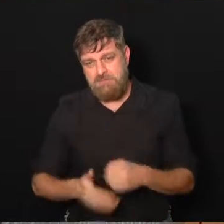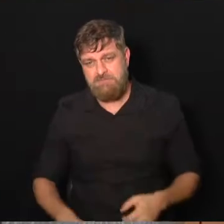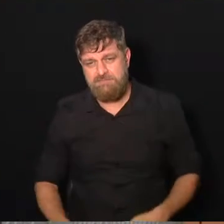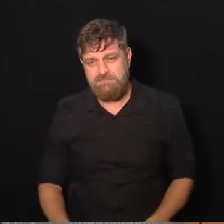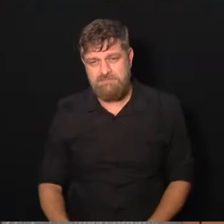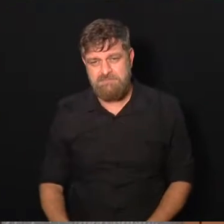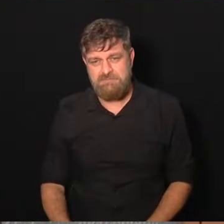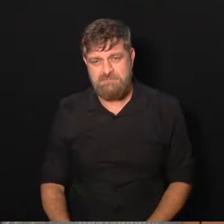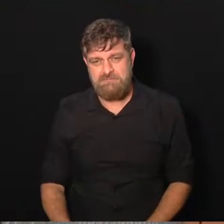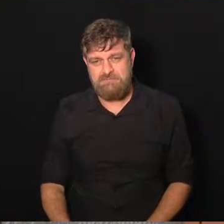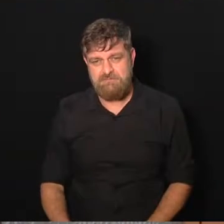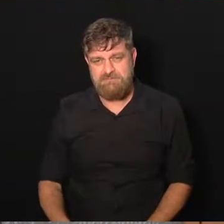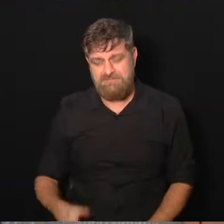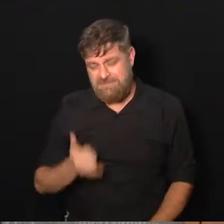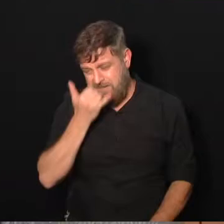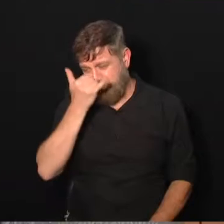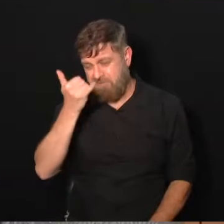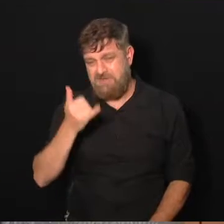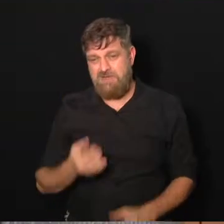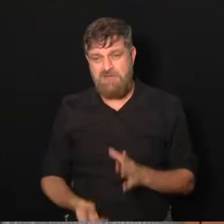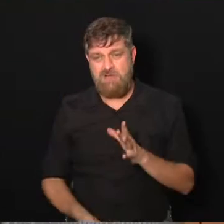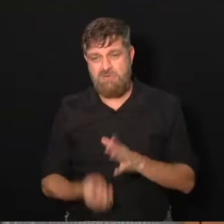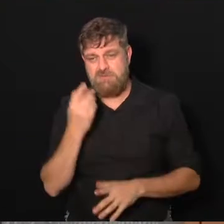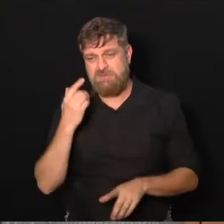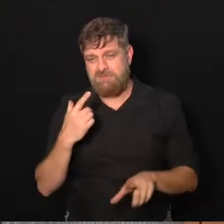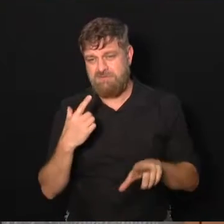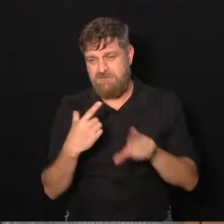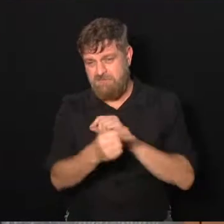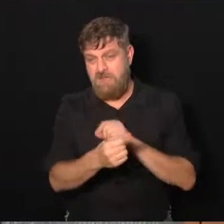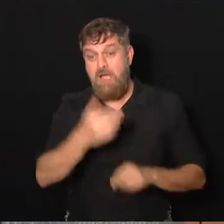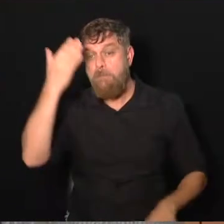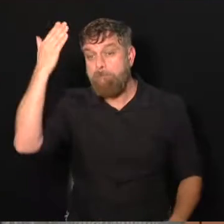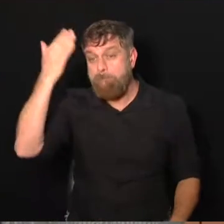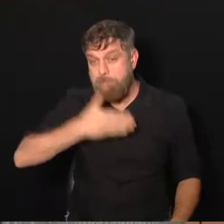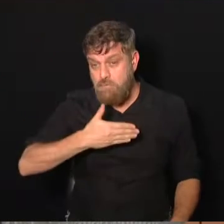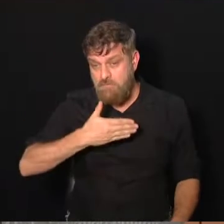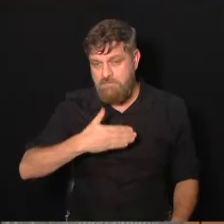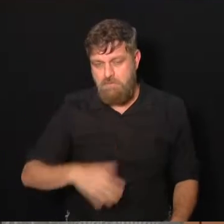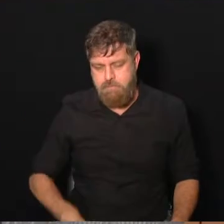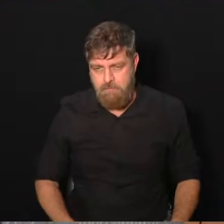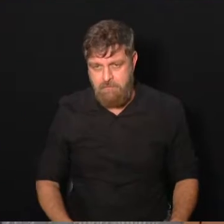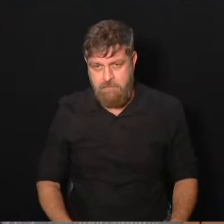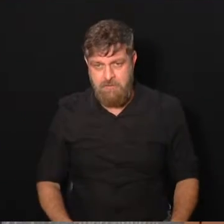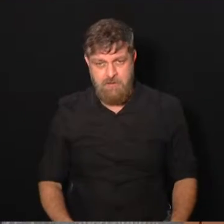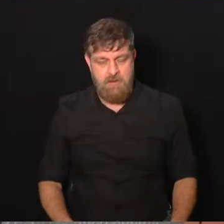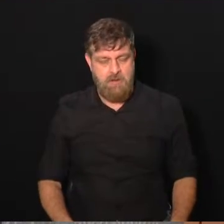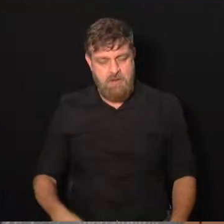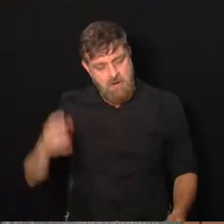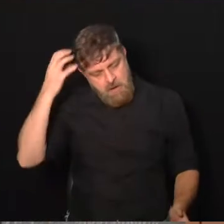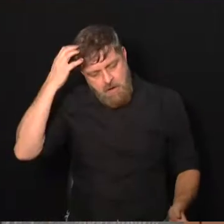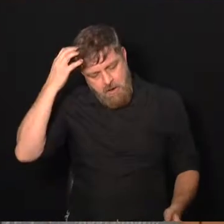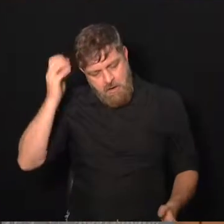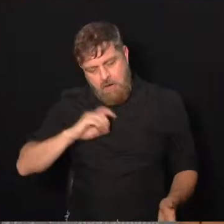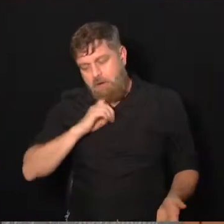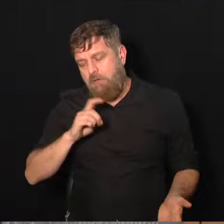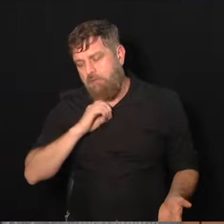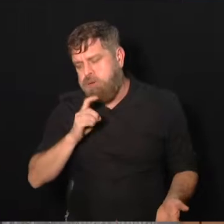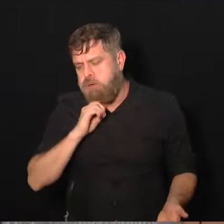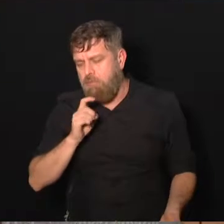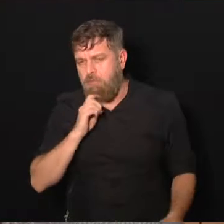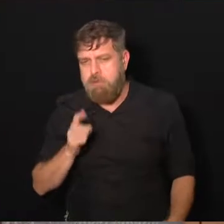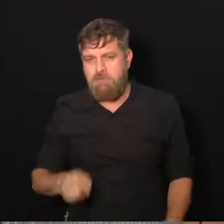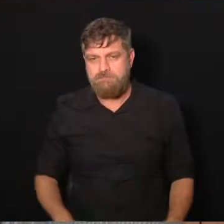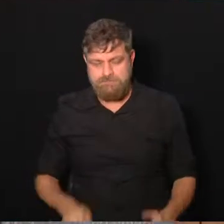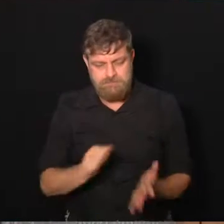se por azar acontecesse um caso e ficasse provado por A mais B que não foi culpa de ninguém, não aconteceria nada,